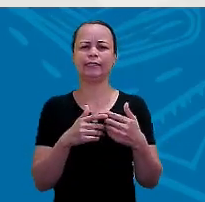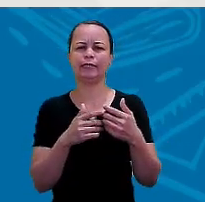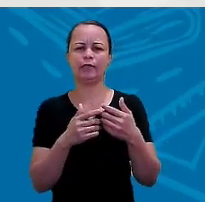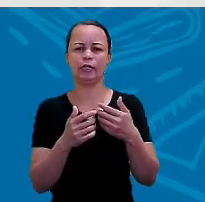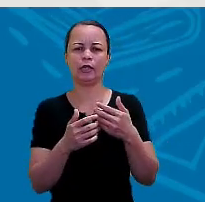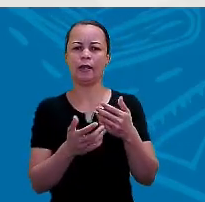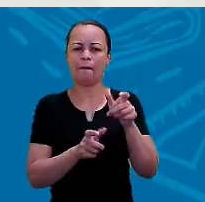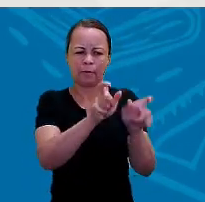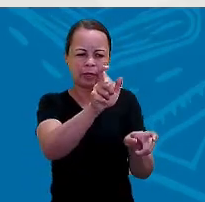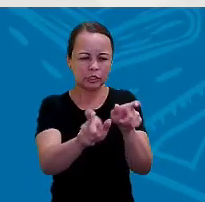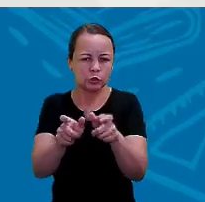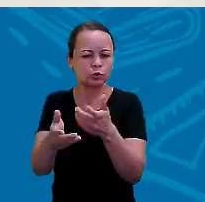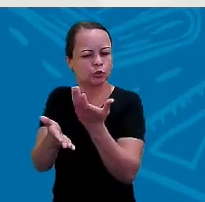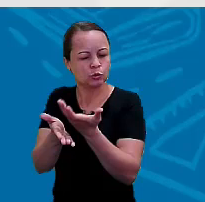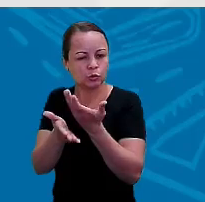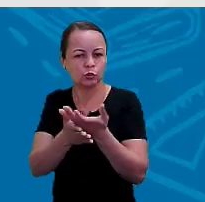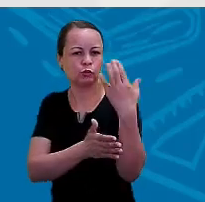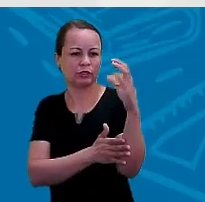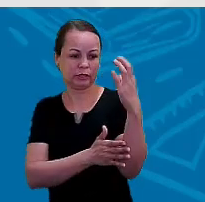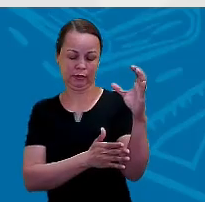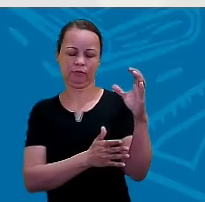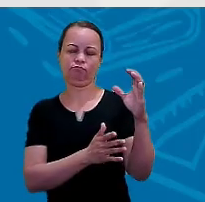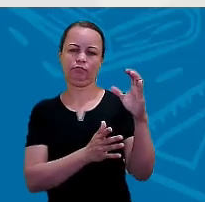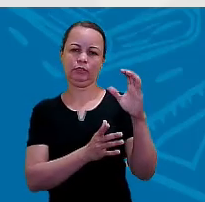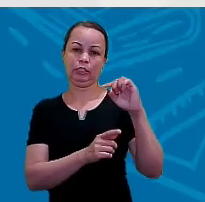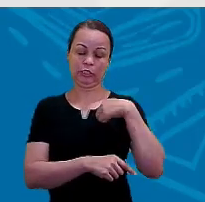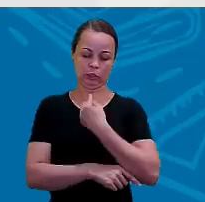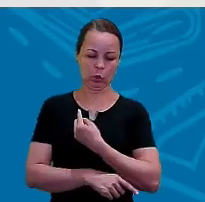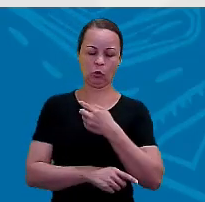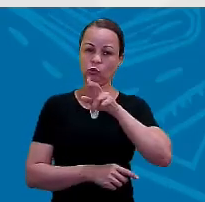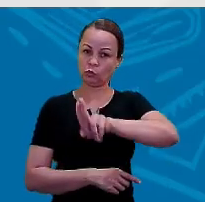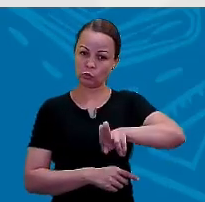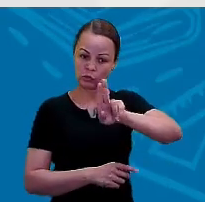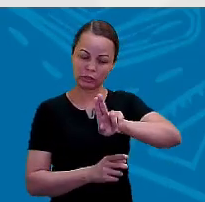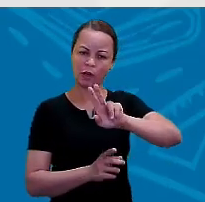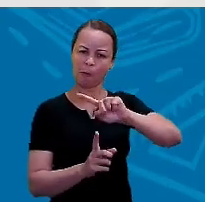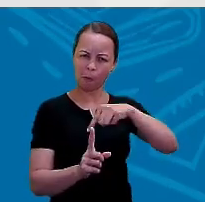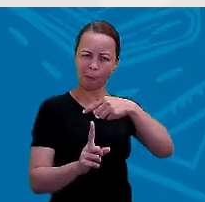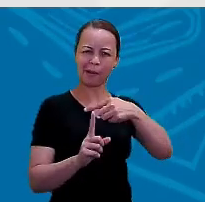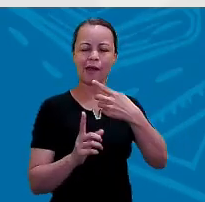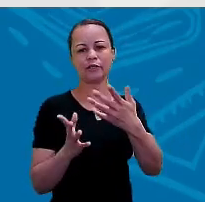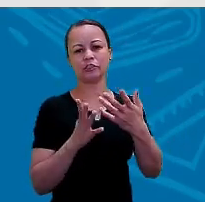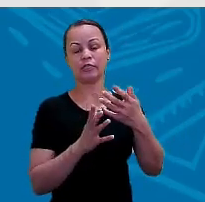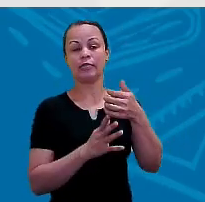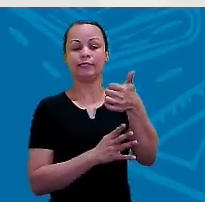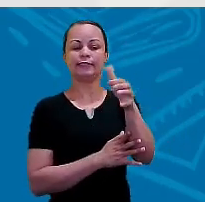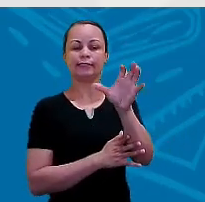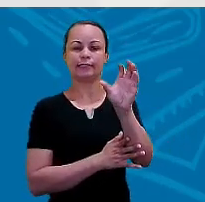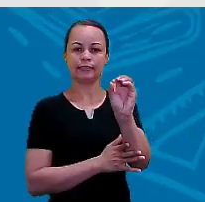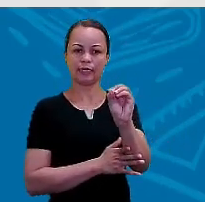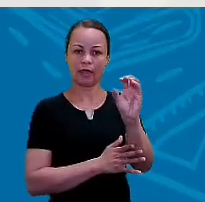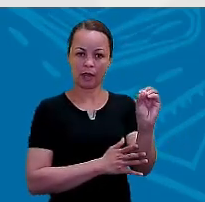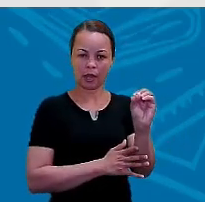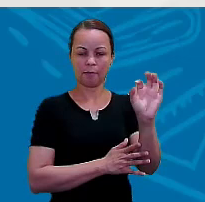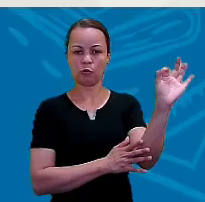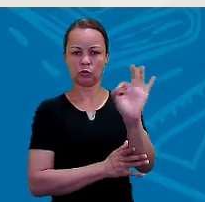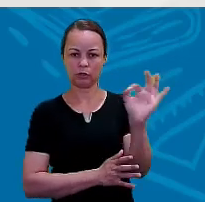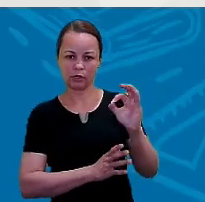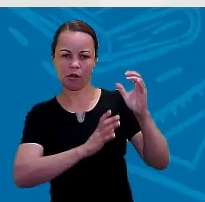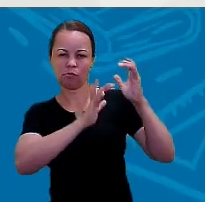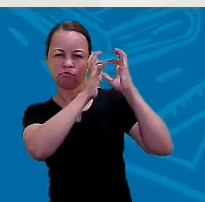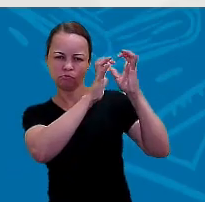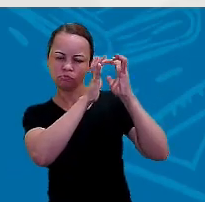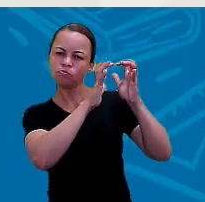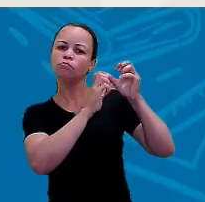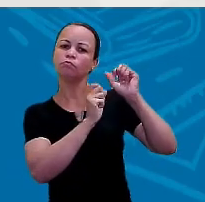que não, nós usamos majoritariamente, que coisa boa, que a gente usa 100% do nosso cérebro, até